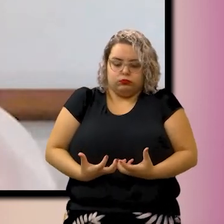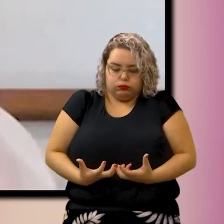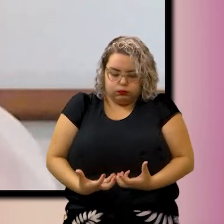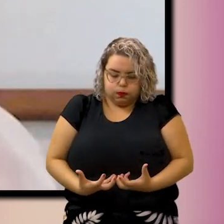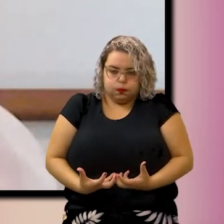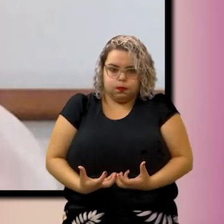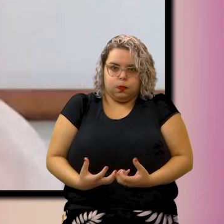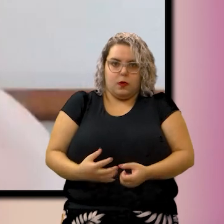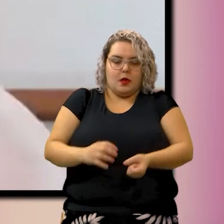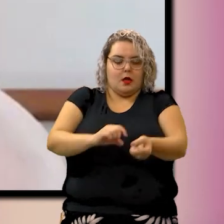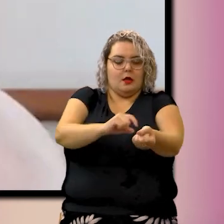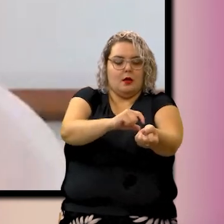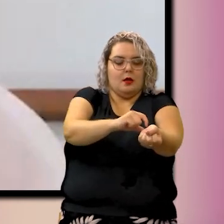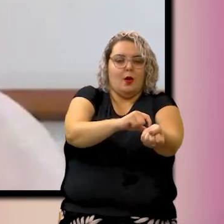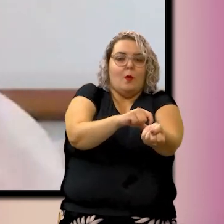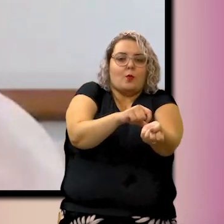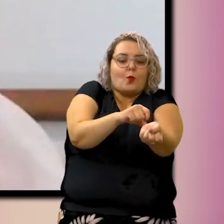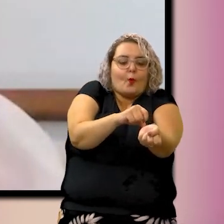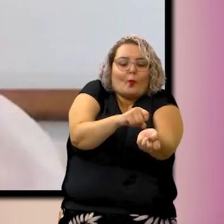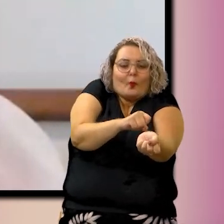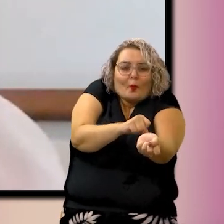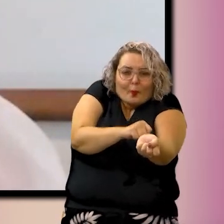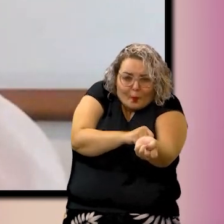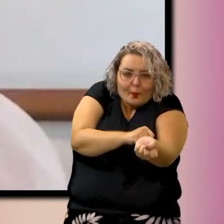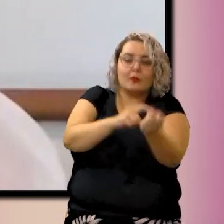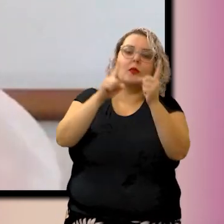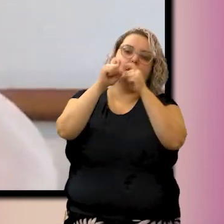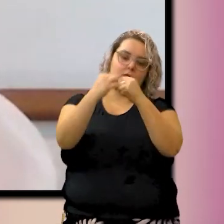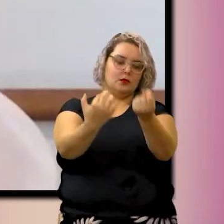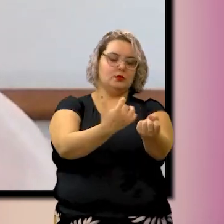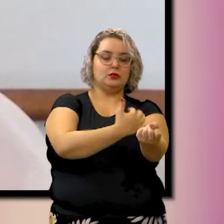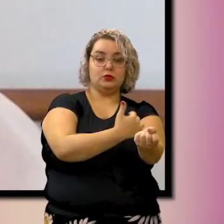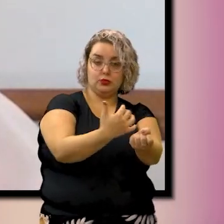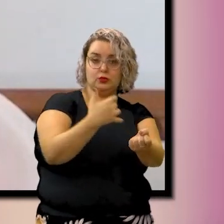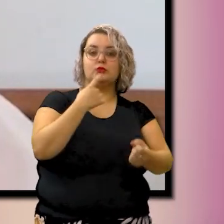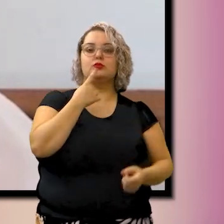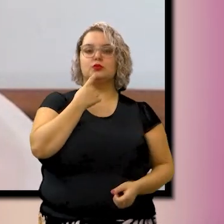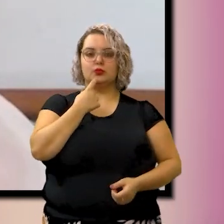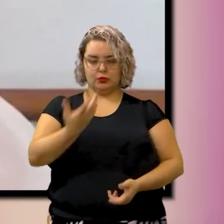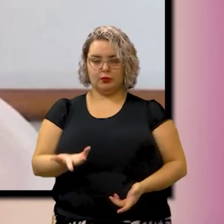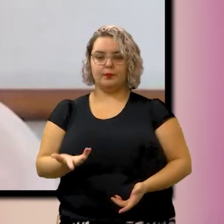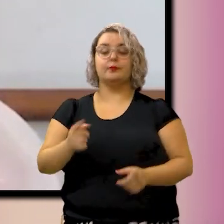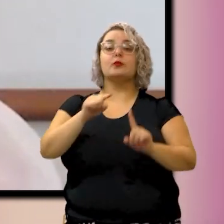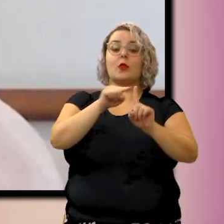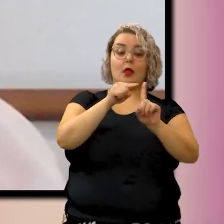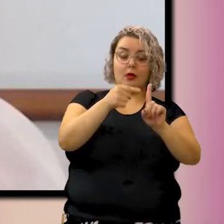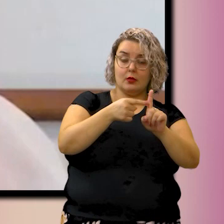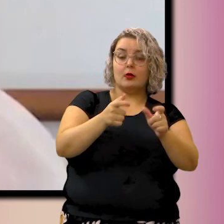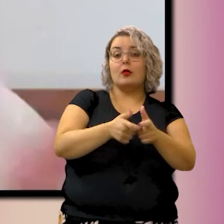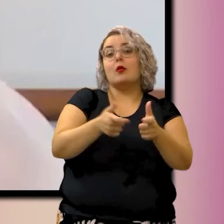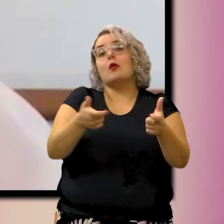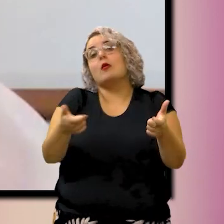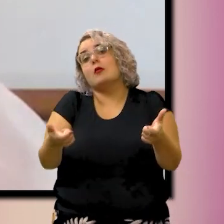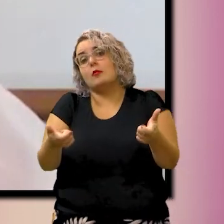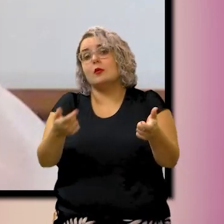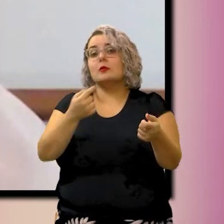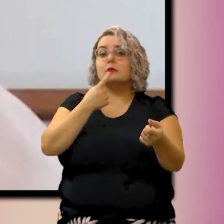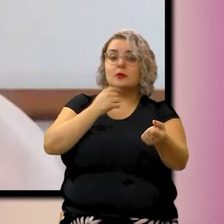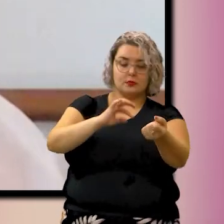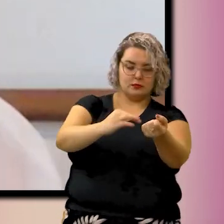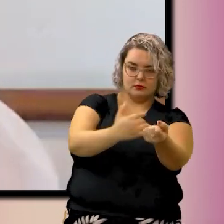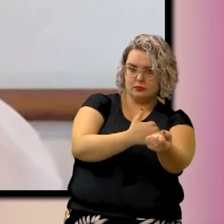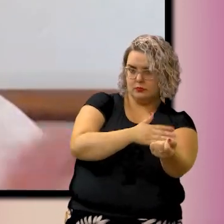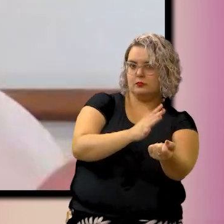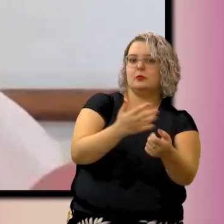da barriga, dificultando mais o retorno do sangue. E o terceiro motivo é que na gestação a gente aumenta o volume de sangue